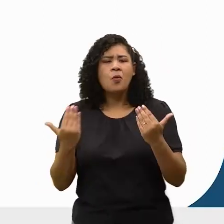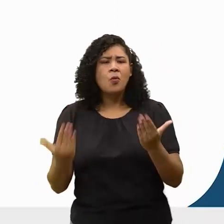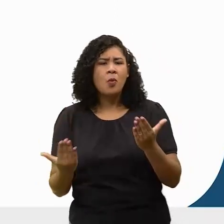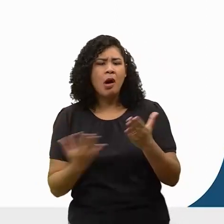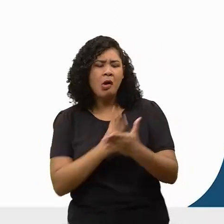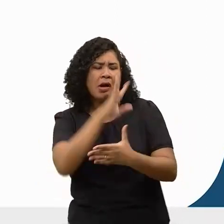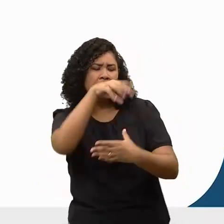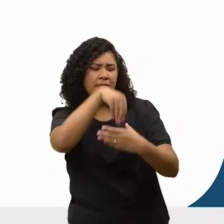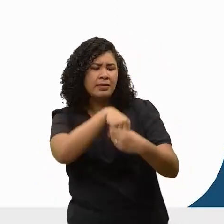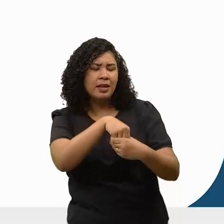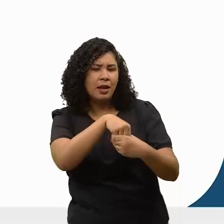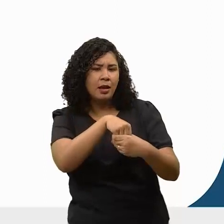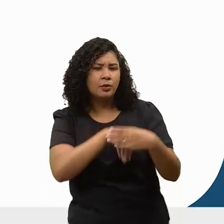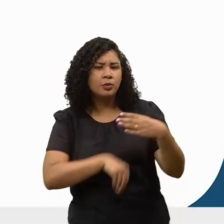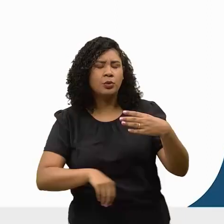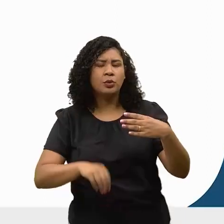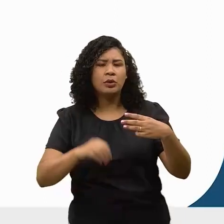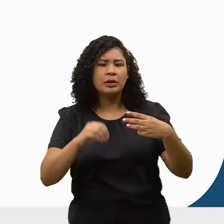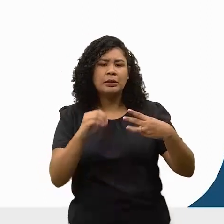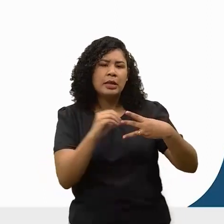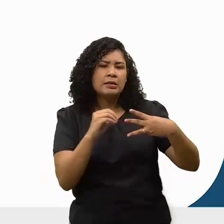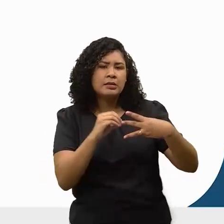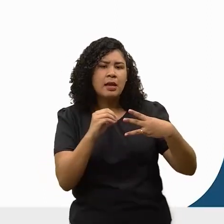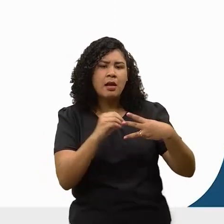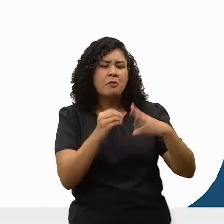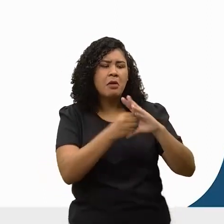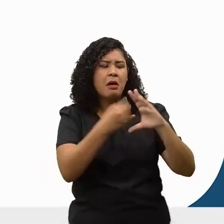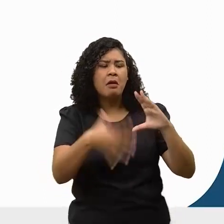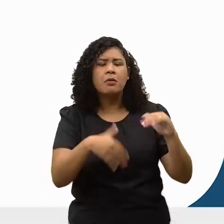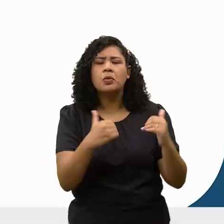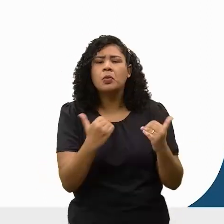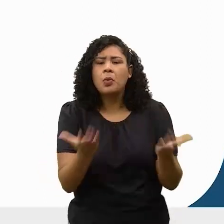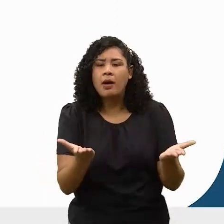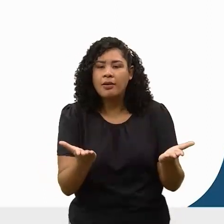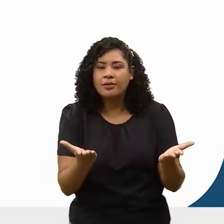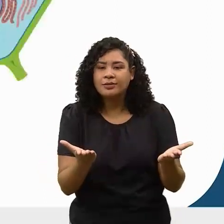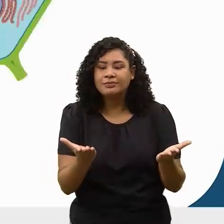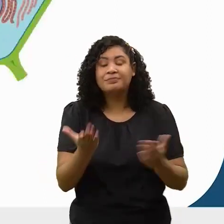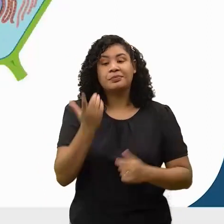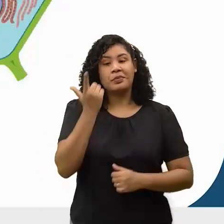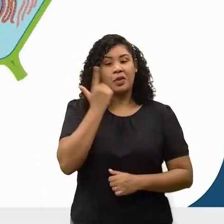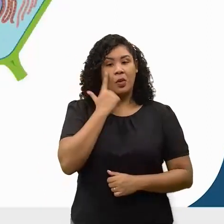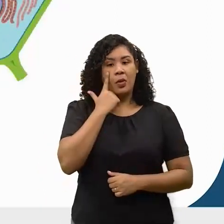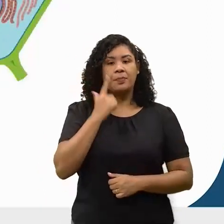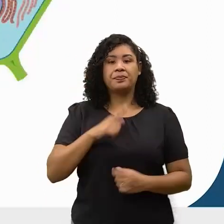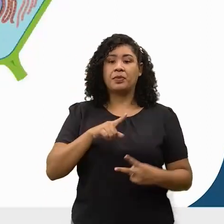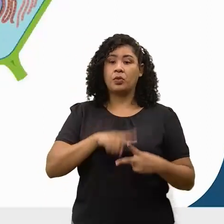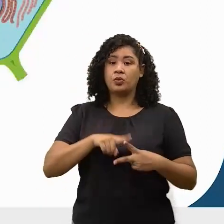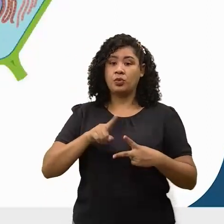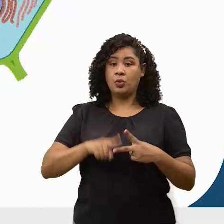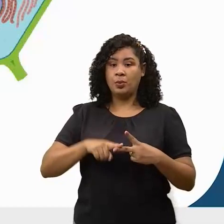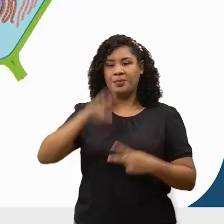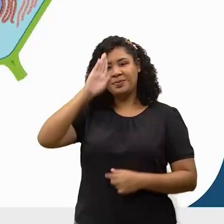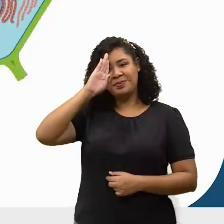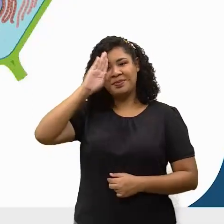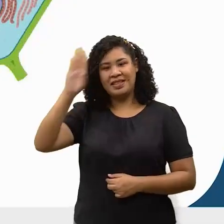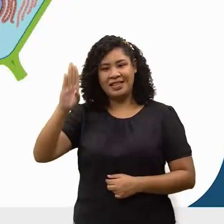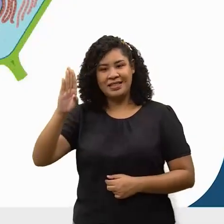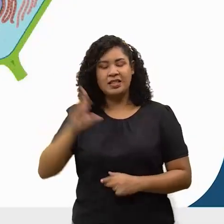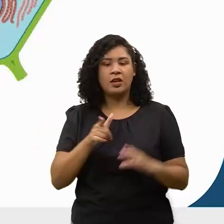essas células têm de tão importantes. Bom, galera, existem dois tipos de células, a